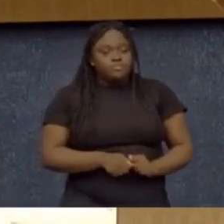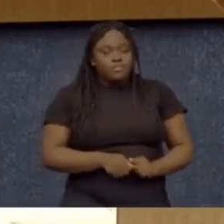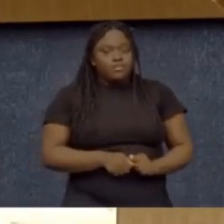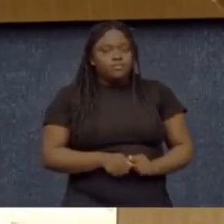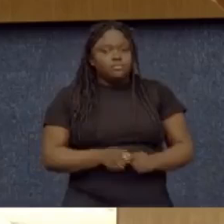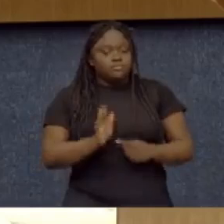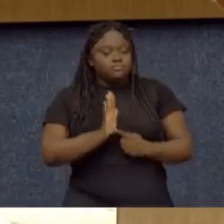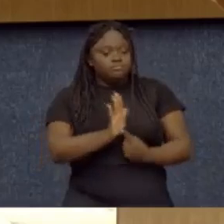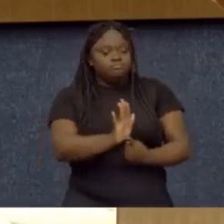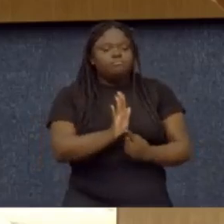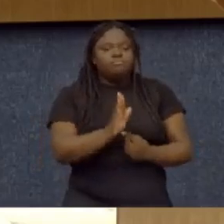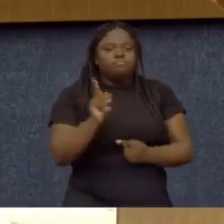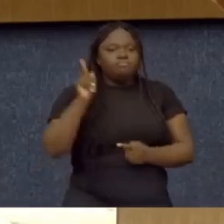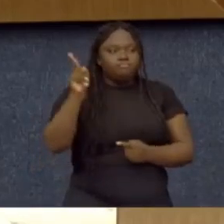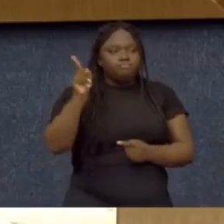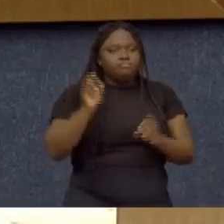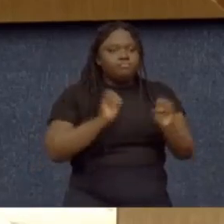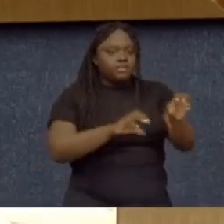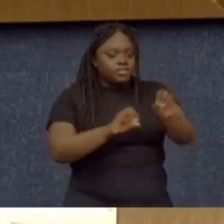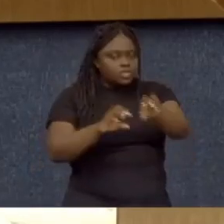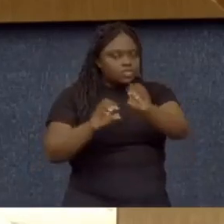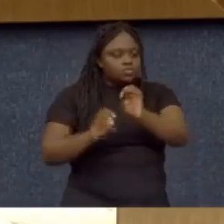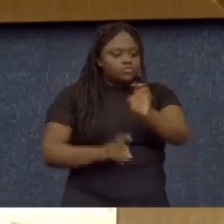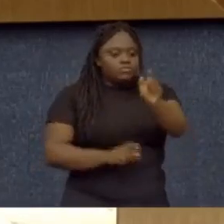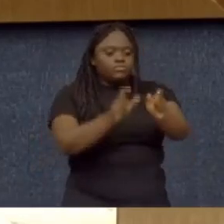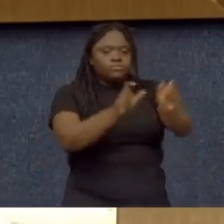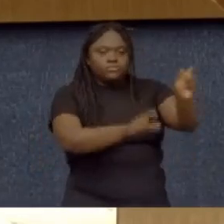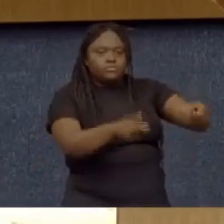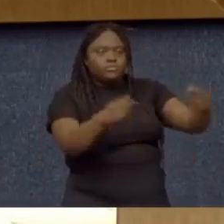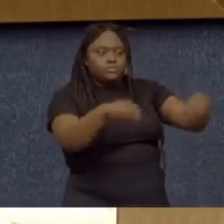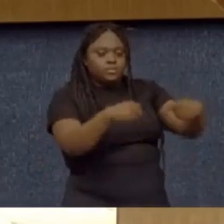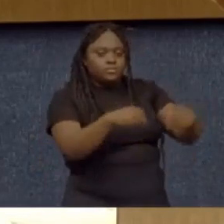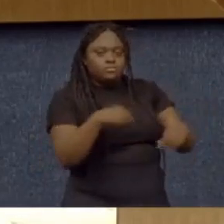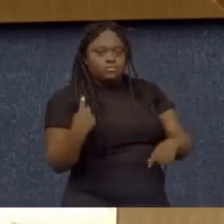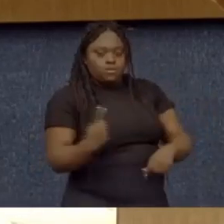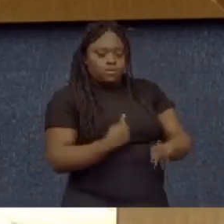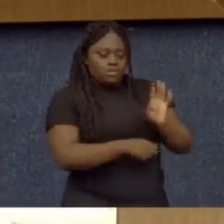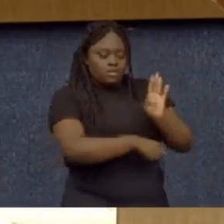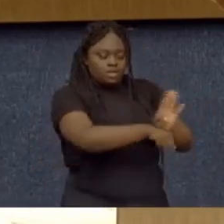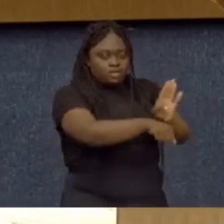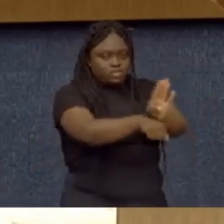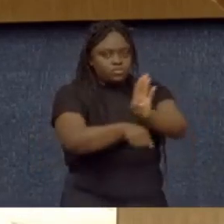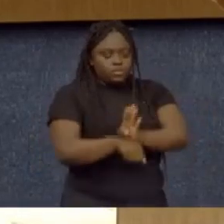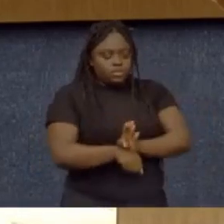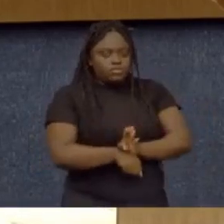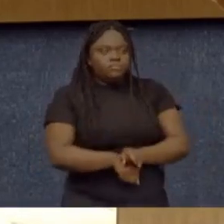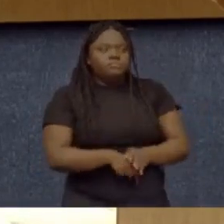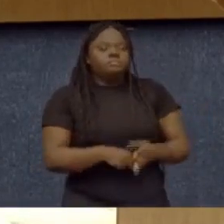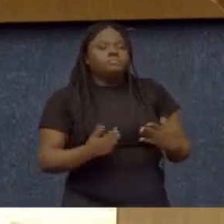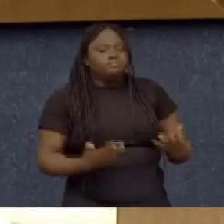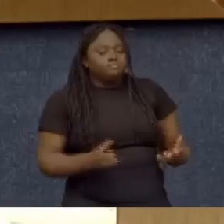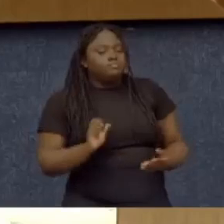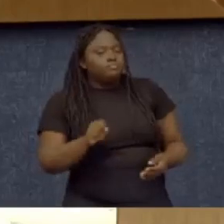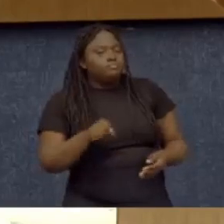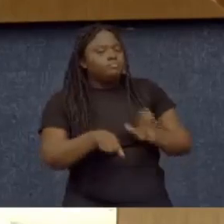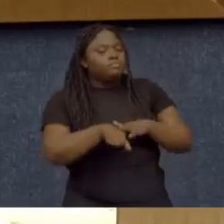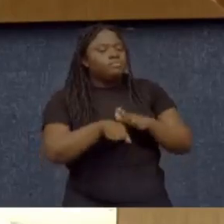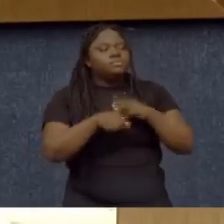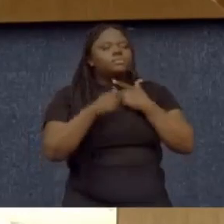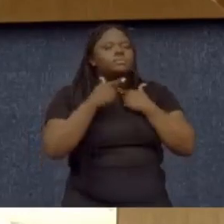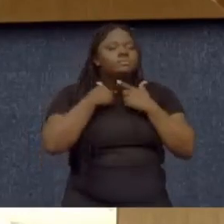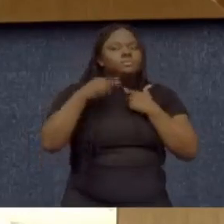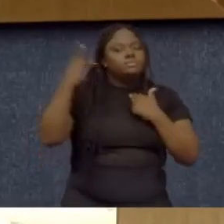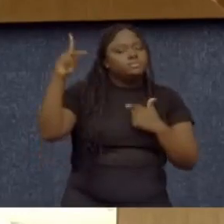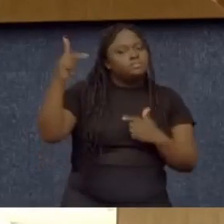ensinou, socorrer os mais necessitados, isso sim é fazer a vontade